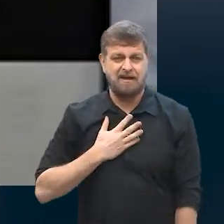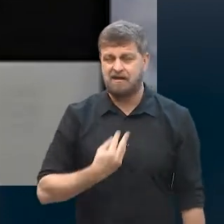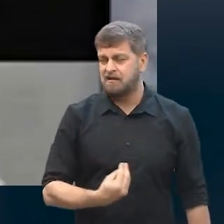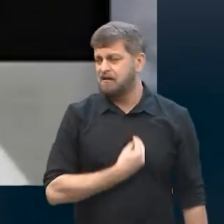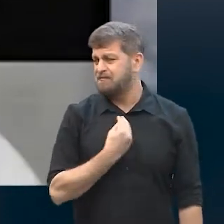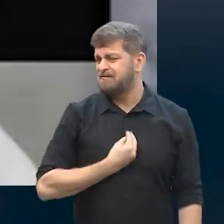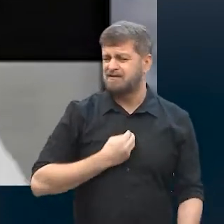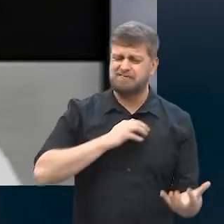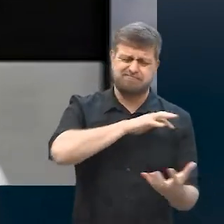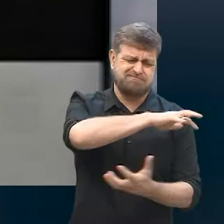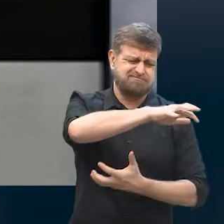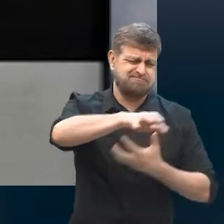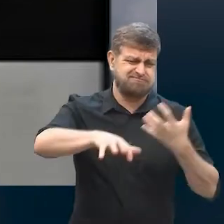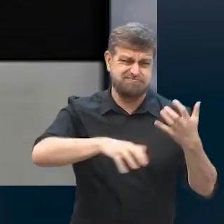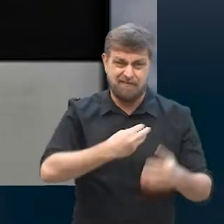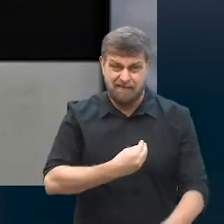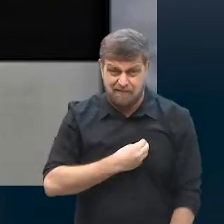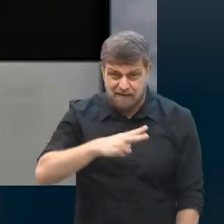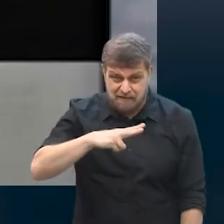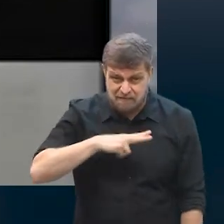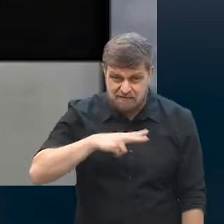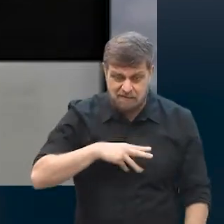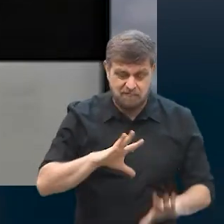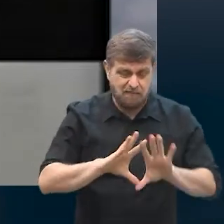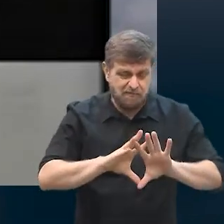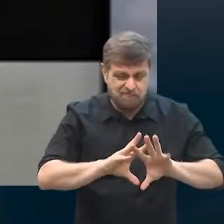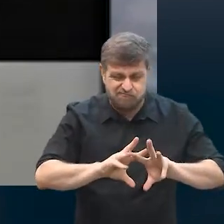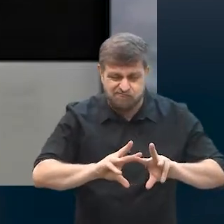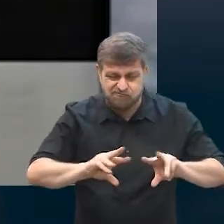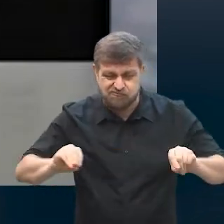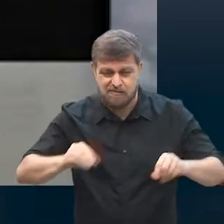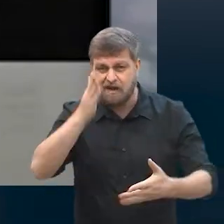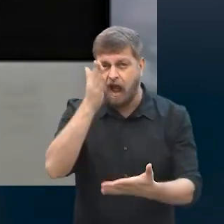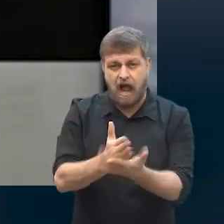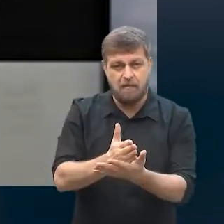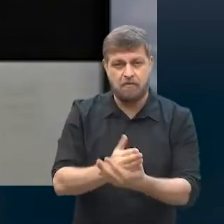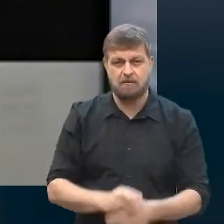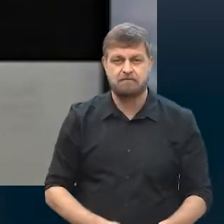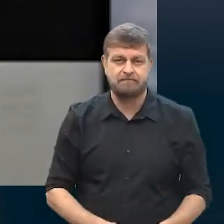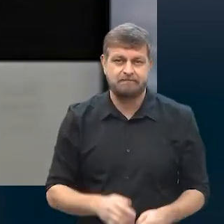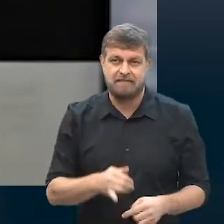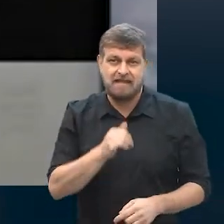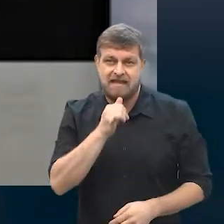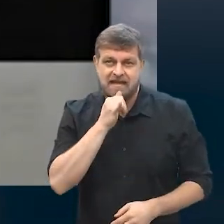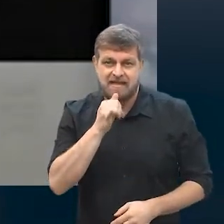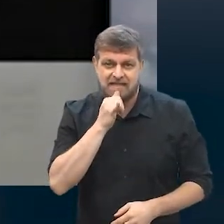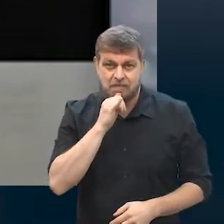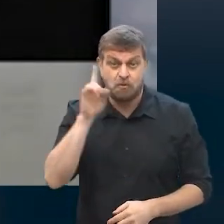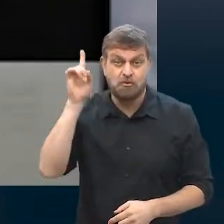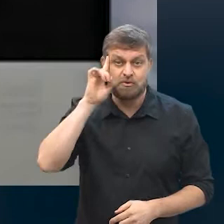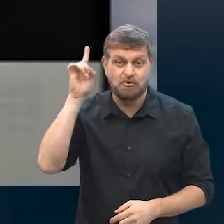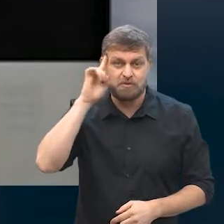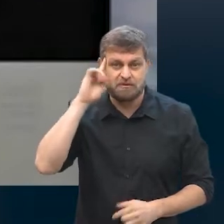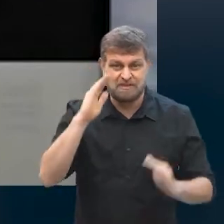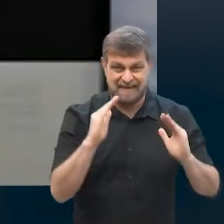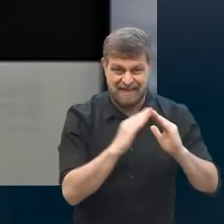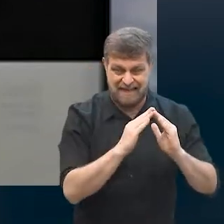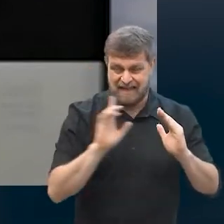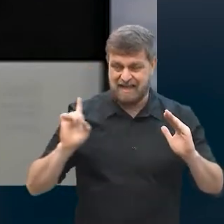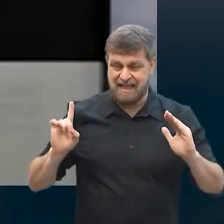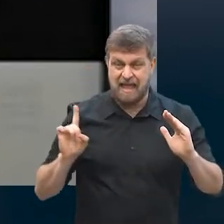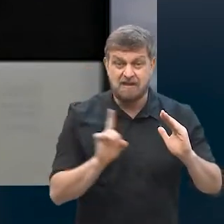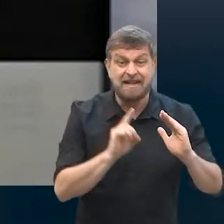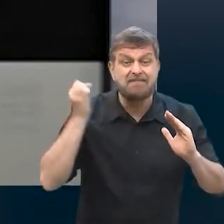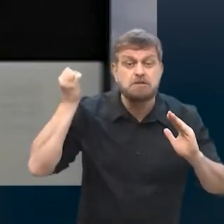então, pessoal acabou. Porque foi, eu imagino, eu chegava quase todos os dias de madrugada em